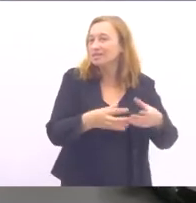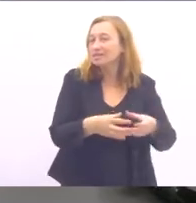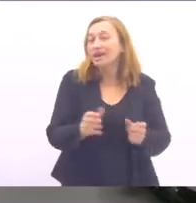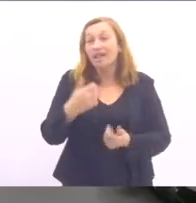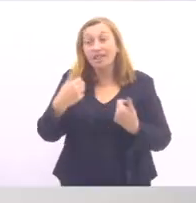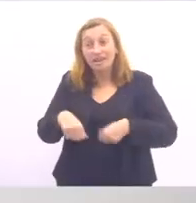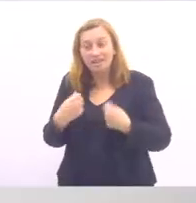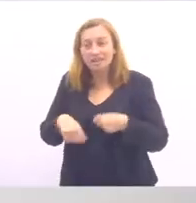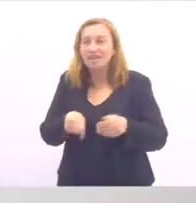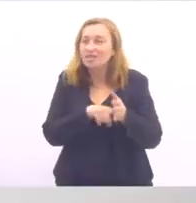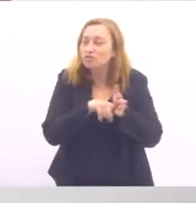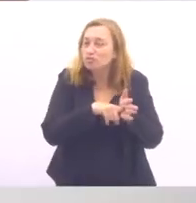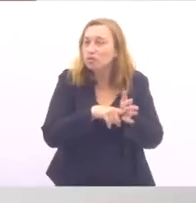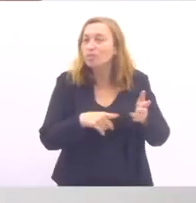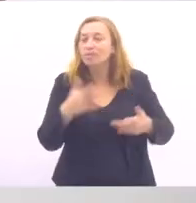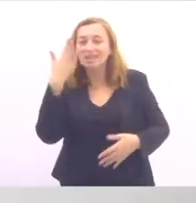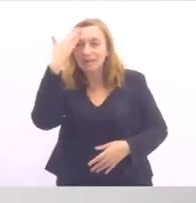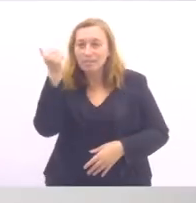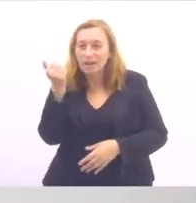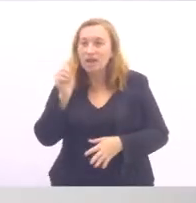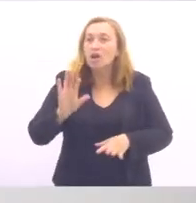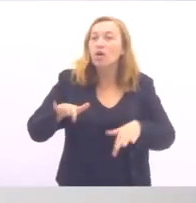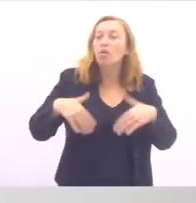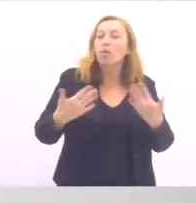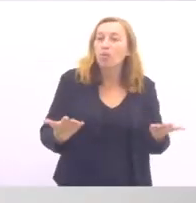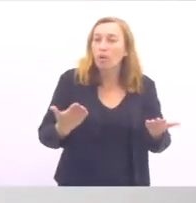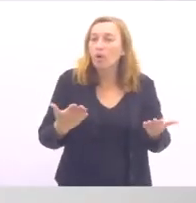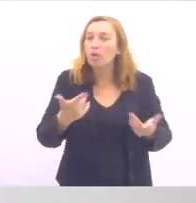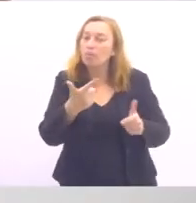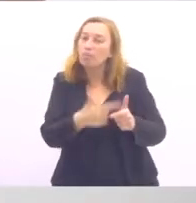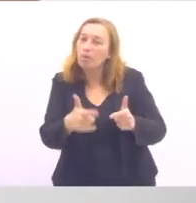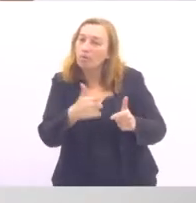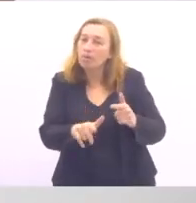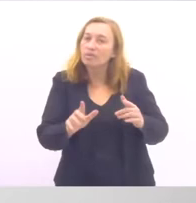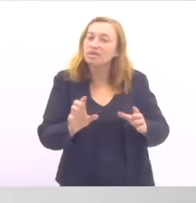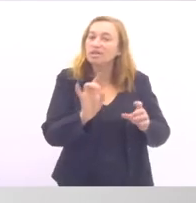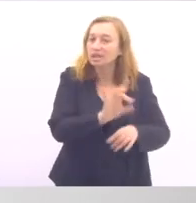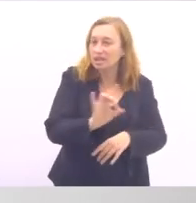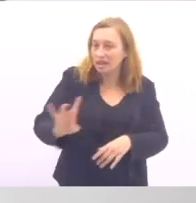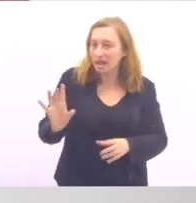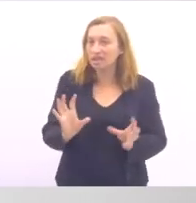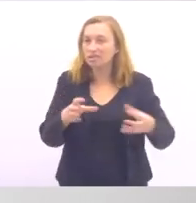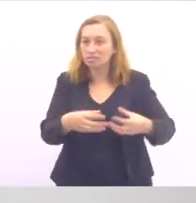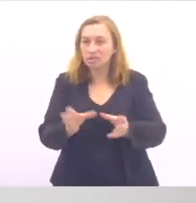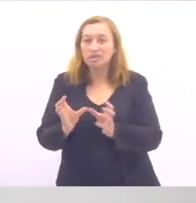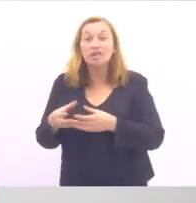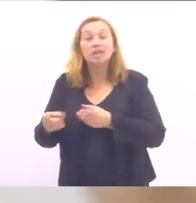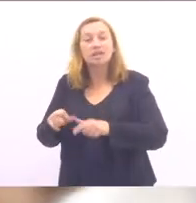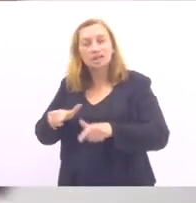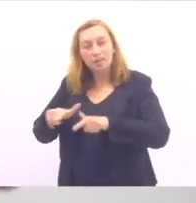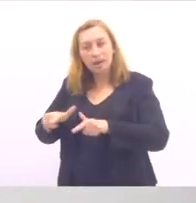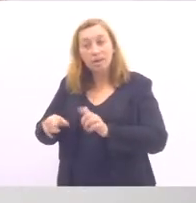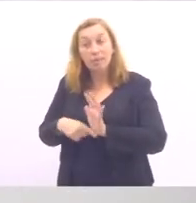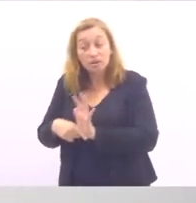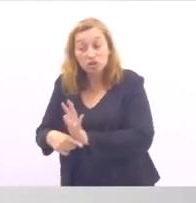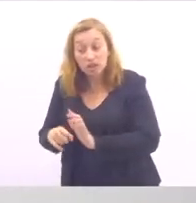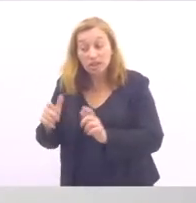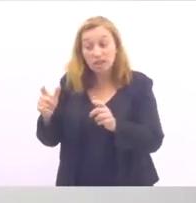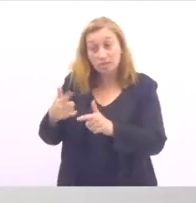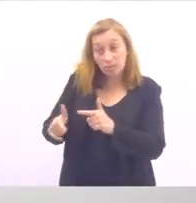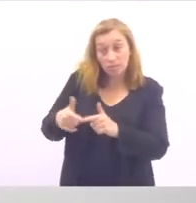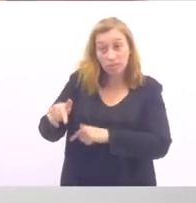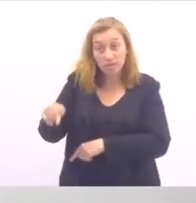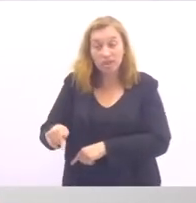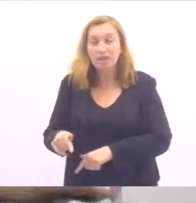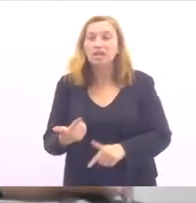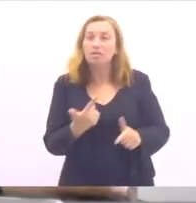a gente faça um diagnóstico para saber qual é a deficiência de cada cooperativa e trabalhar nessa deficiência. Então, quando for a